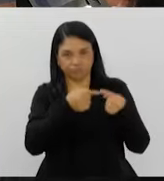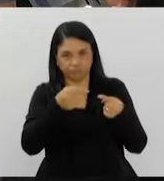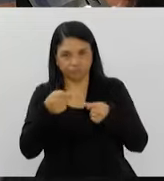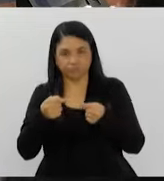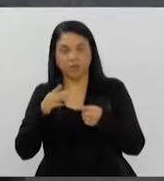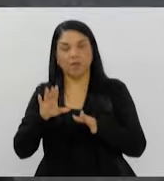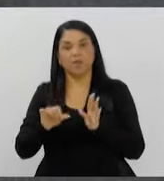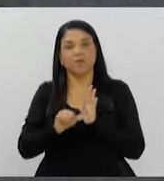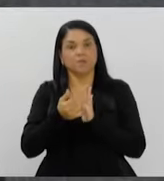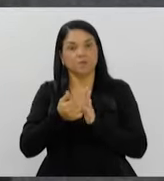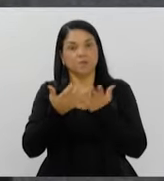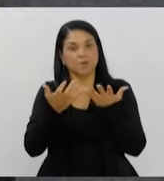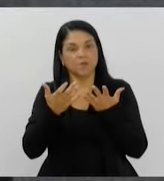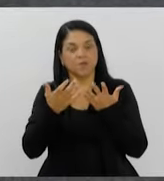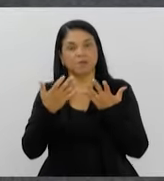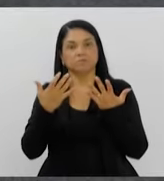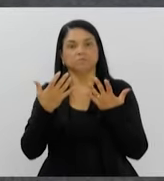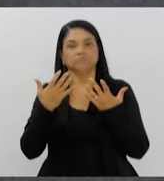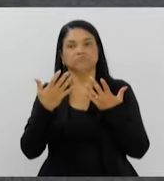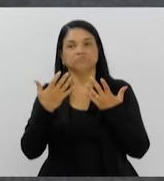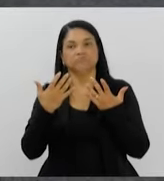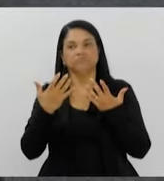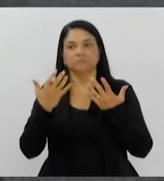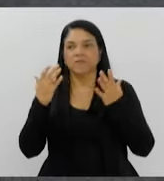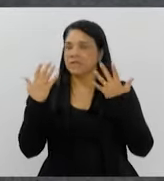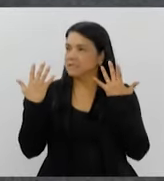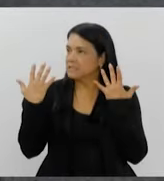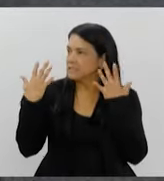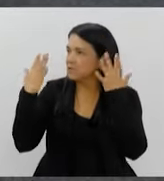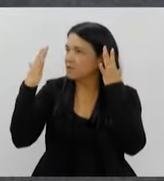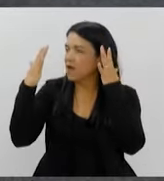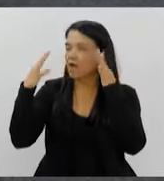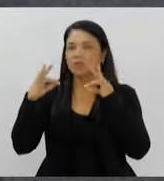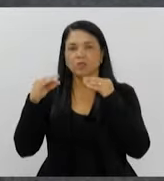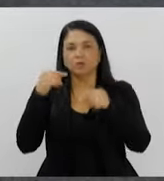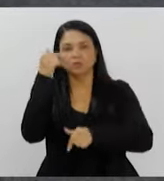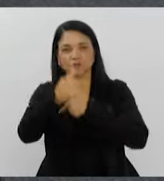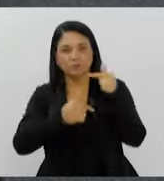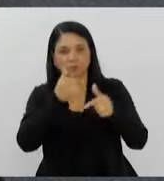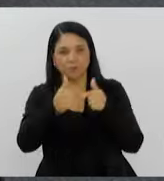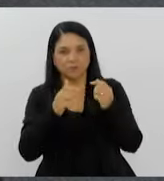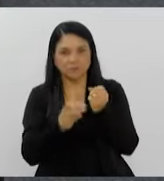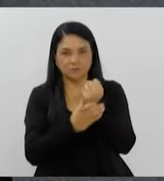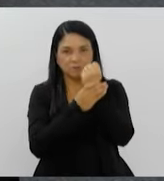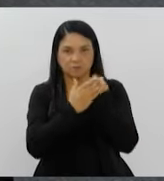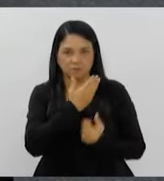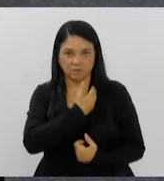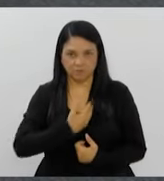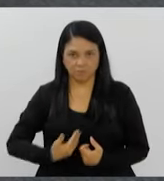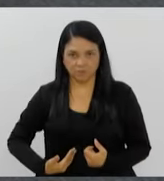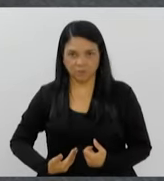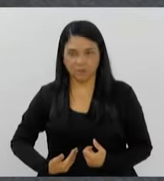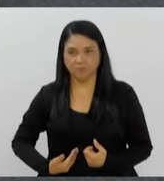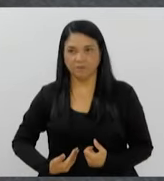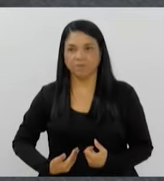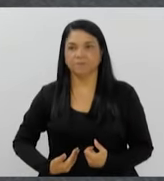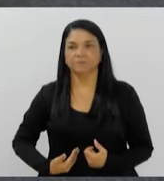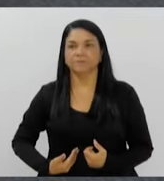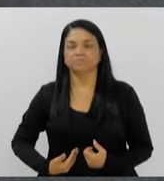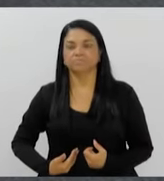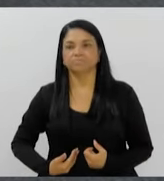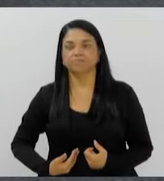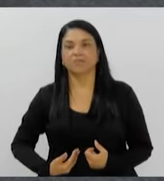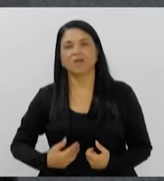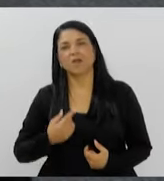primeiro lugar eu quero saudar os trabes trabas da que estão